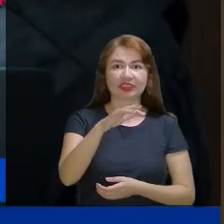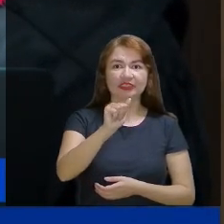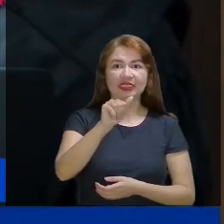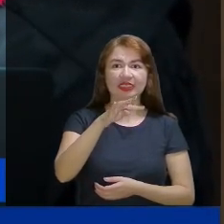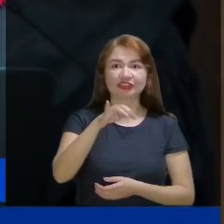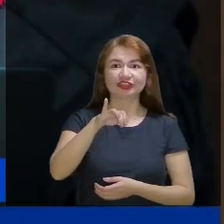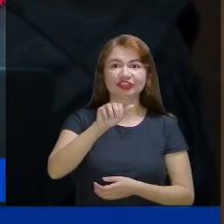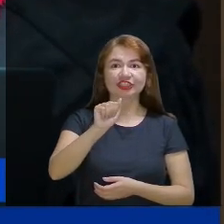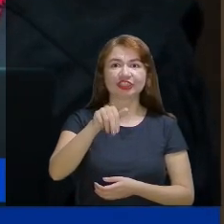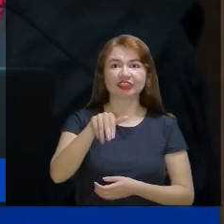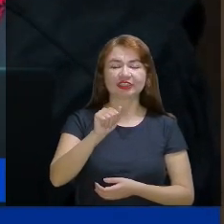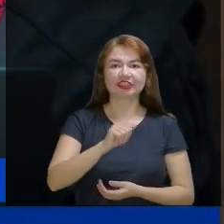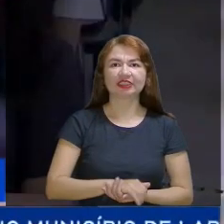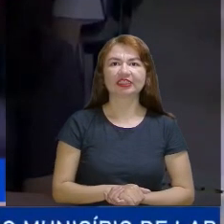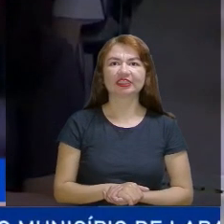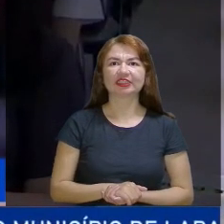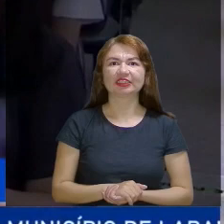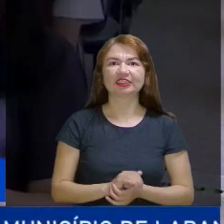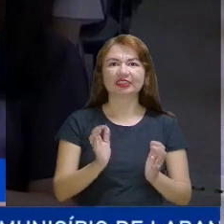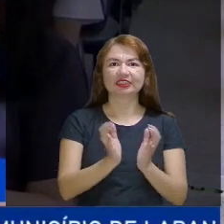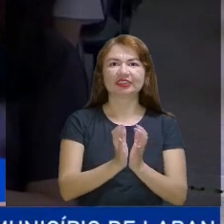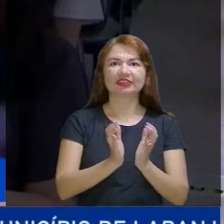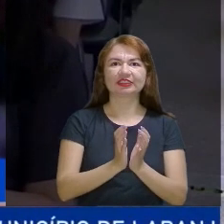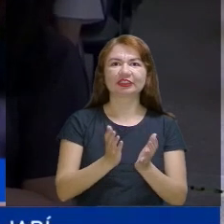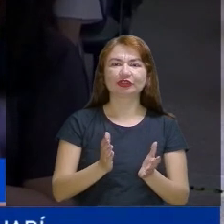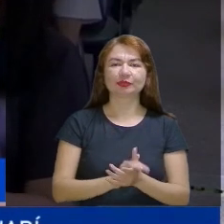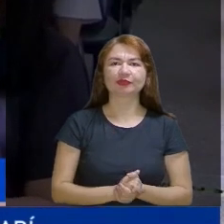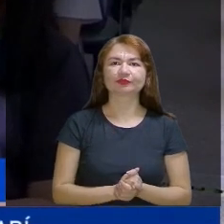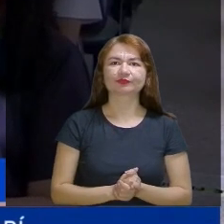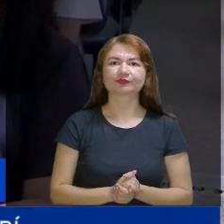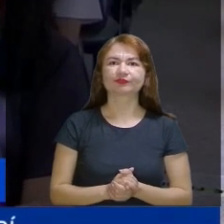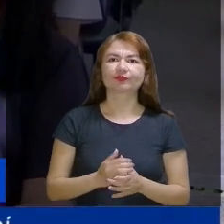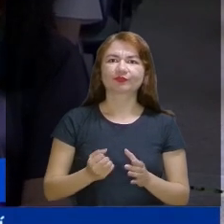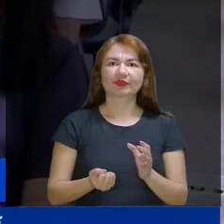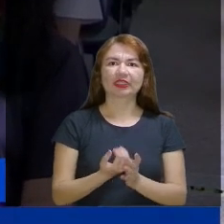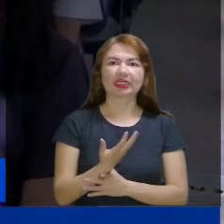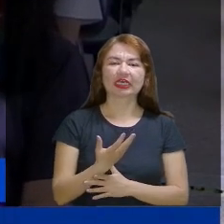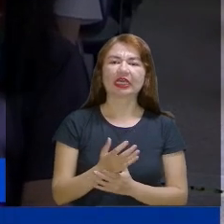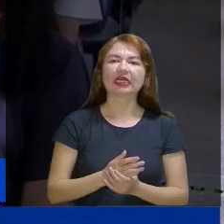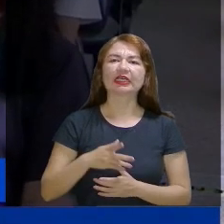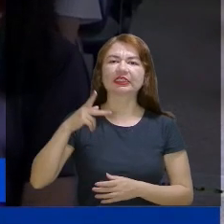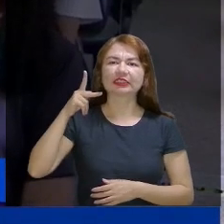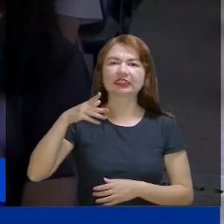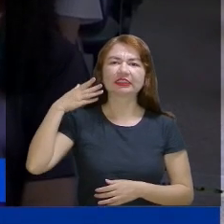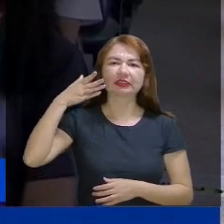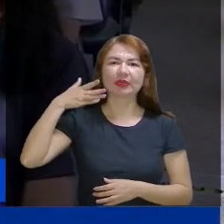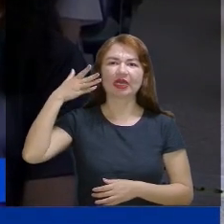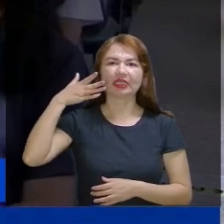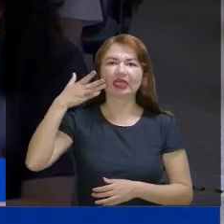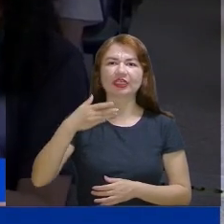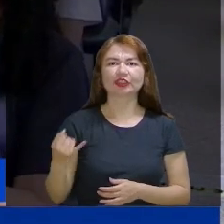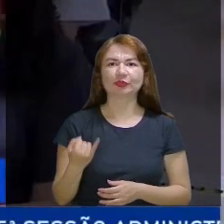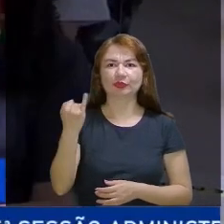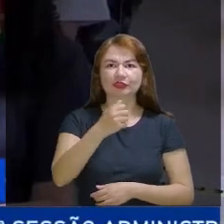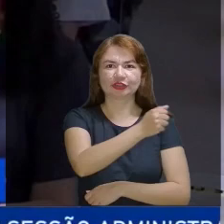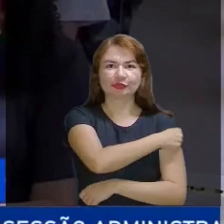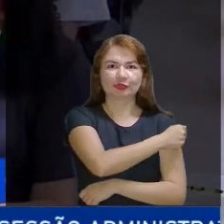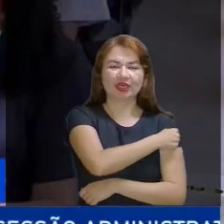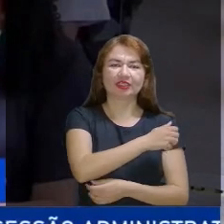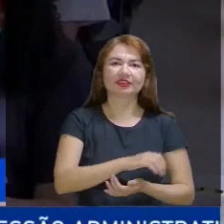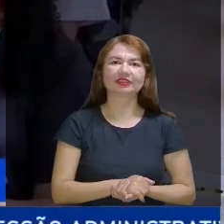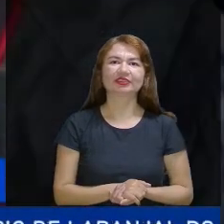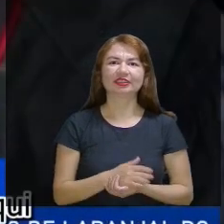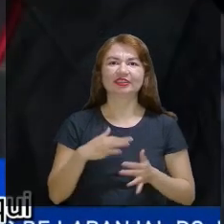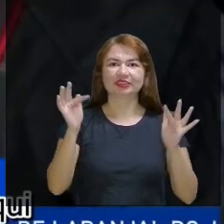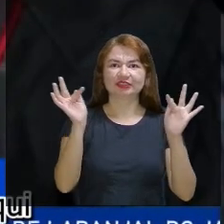trouxe... Foco no desembargador João Lages, presidente do TRE Amapá. Foi muito importante para nossos alunos. Com a palavra, uma das